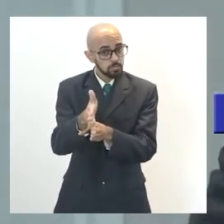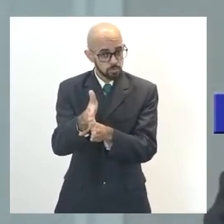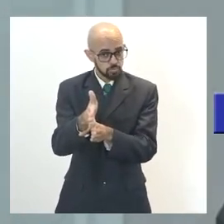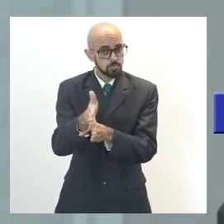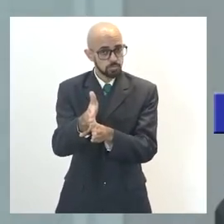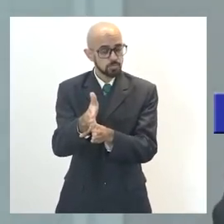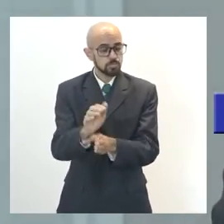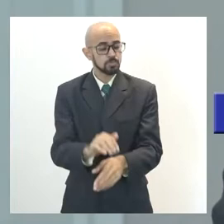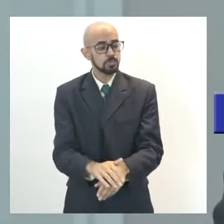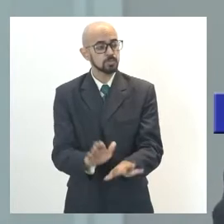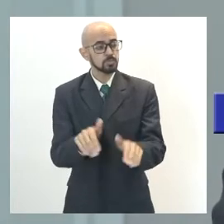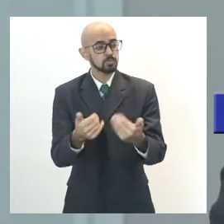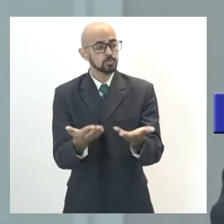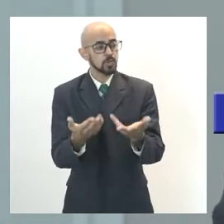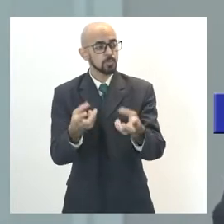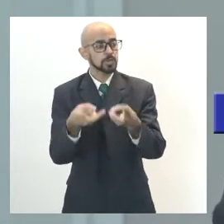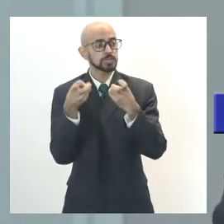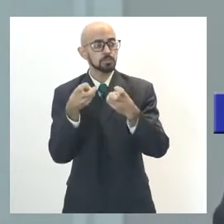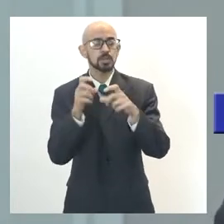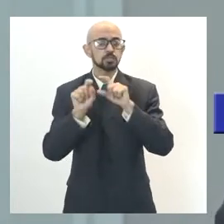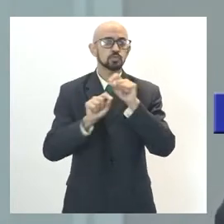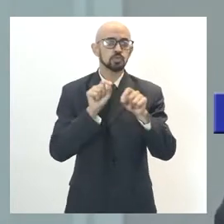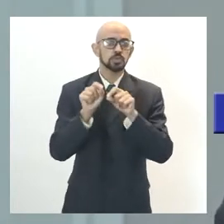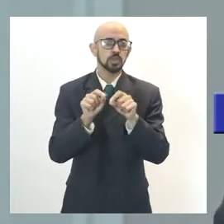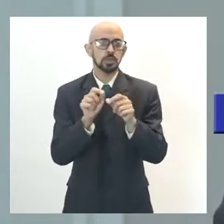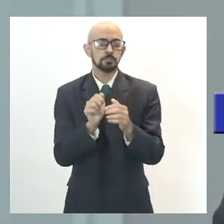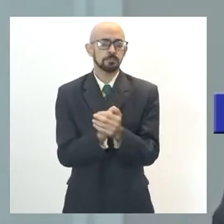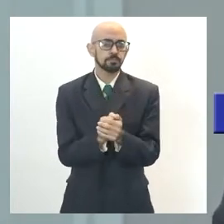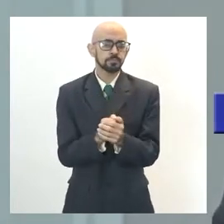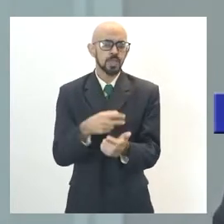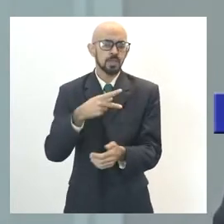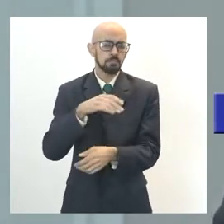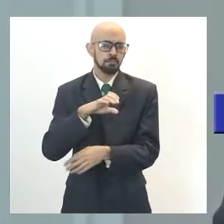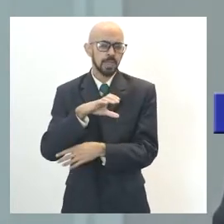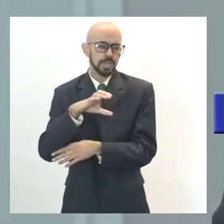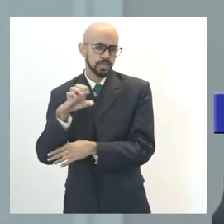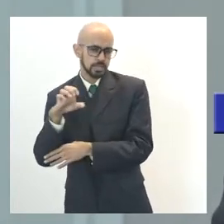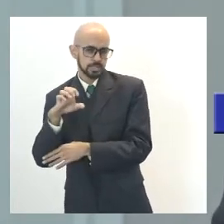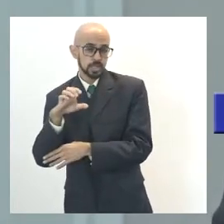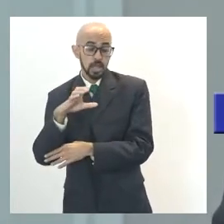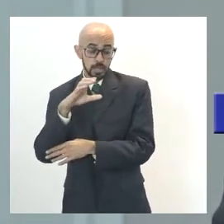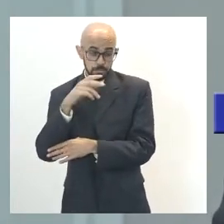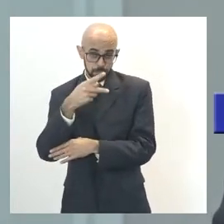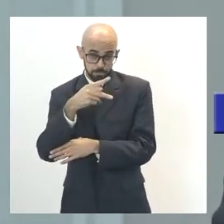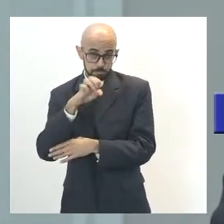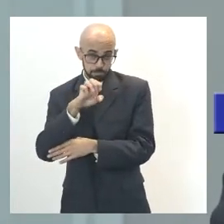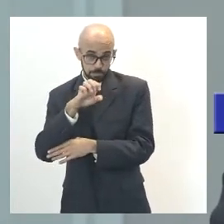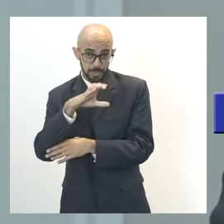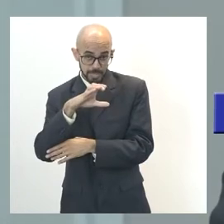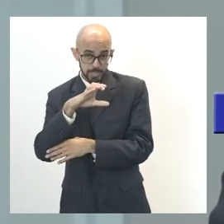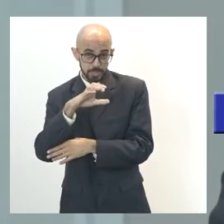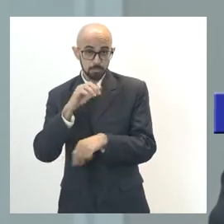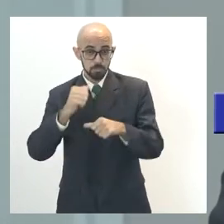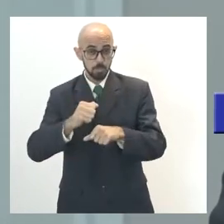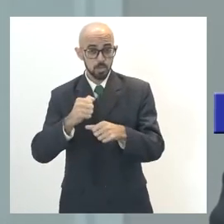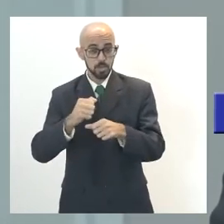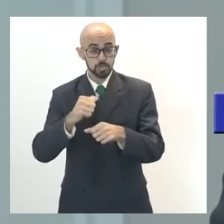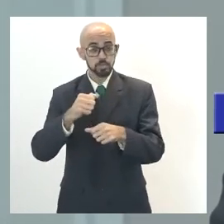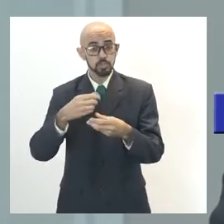vejamos O que é o que que a PEC 32 pode nos trazia